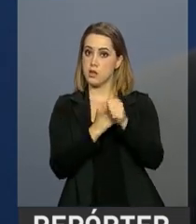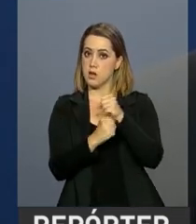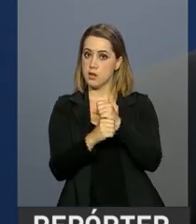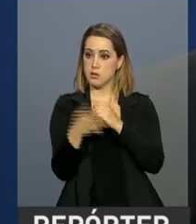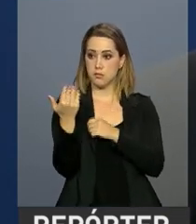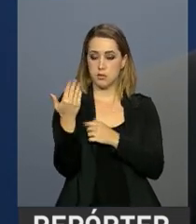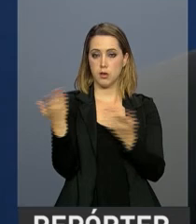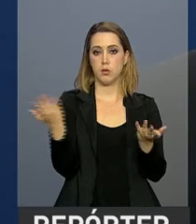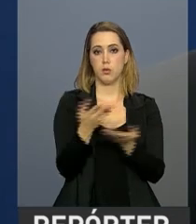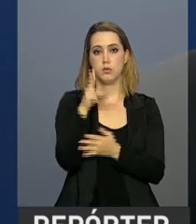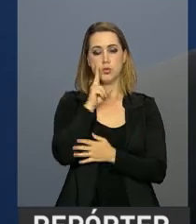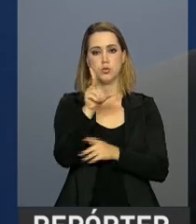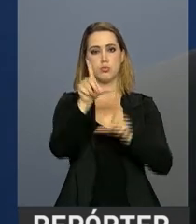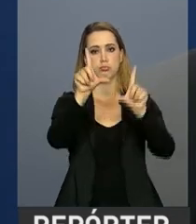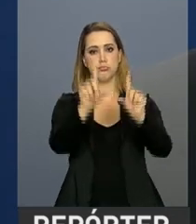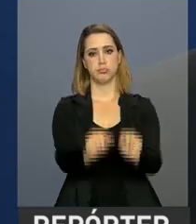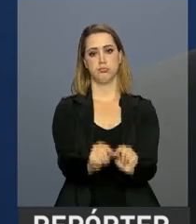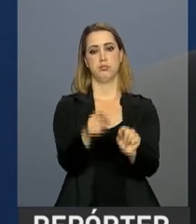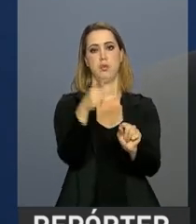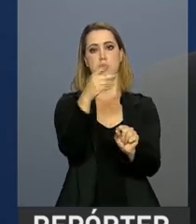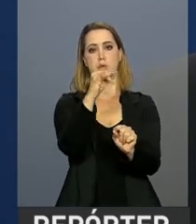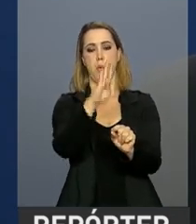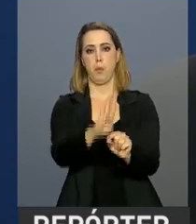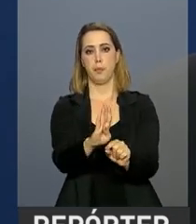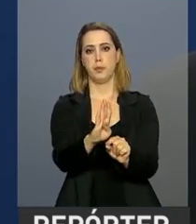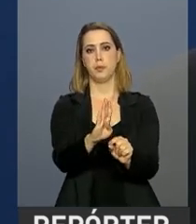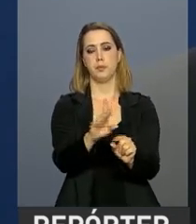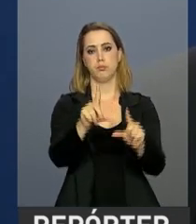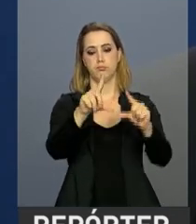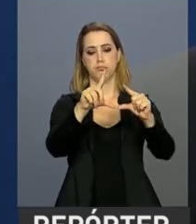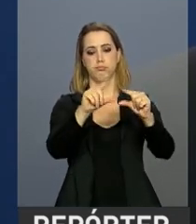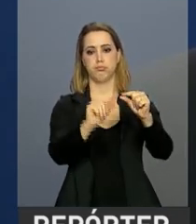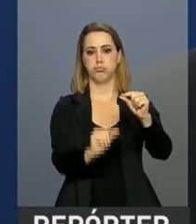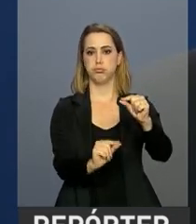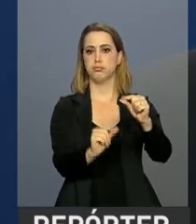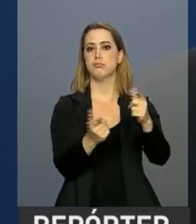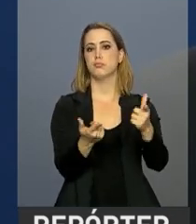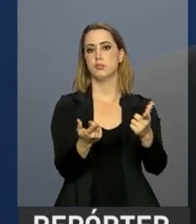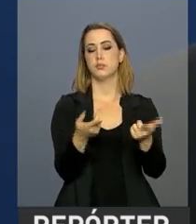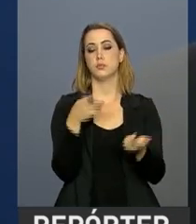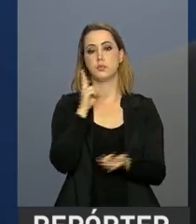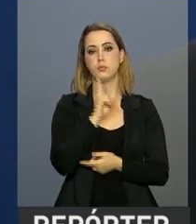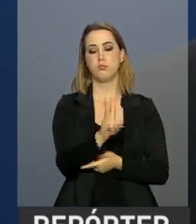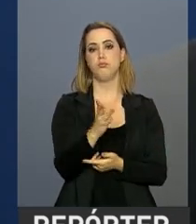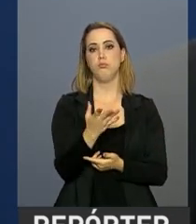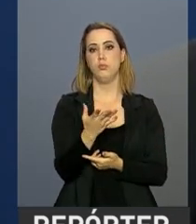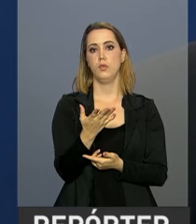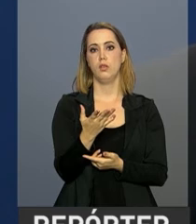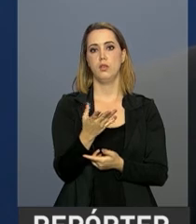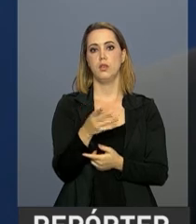pouco abaixo dessa média já. Tá? Então nós chegamos a